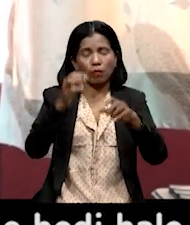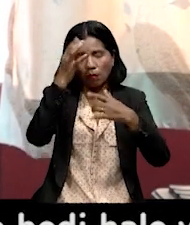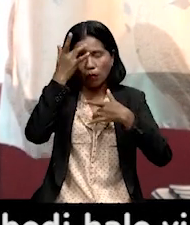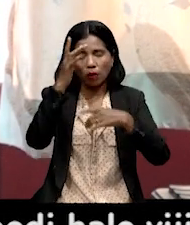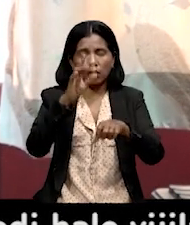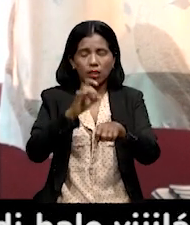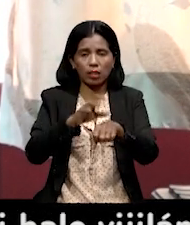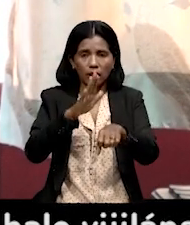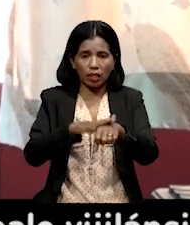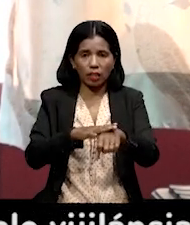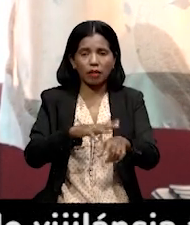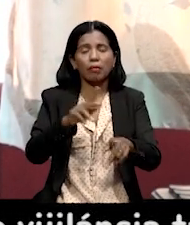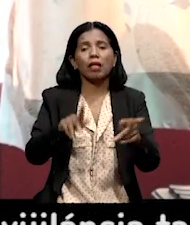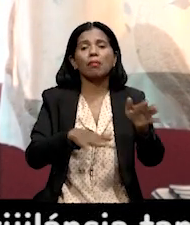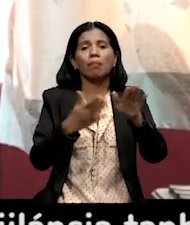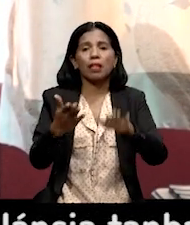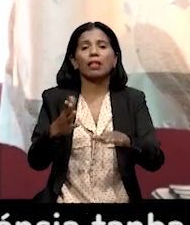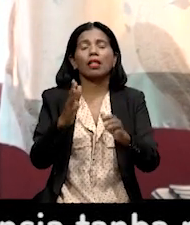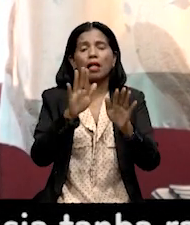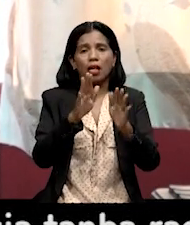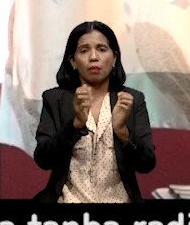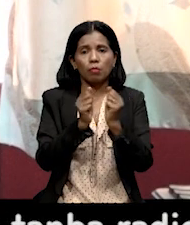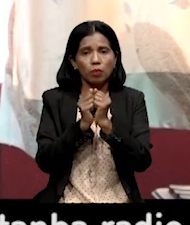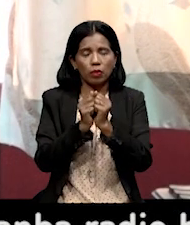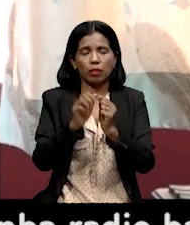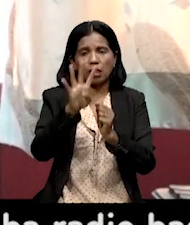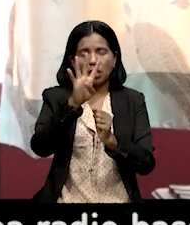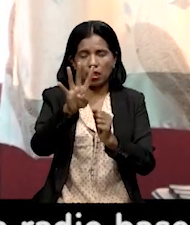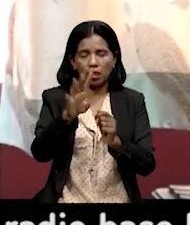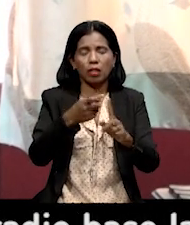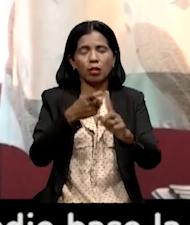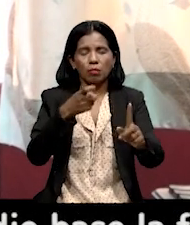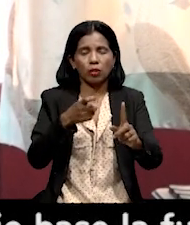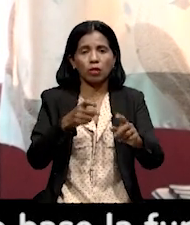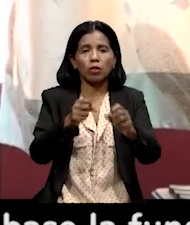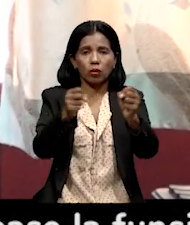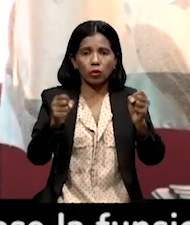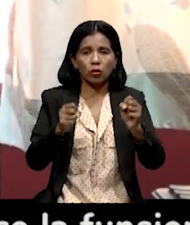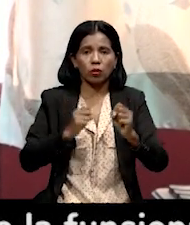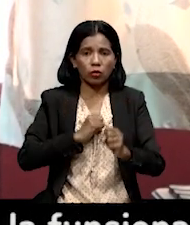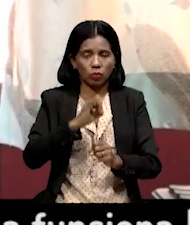hat e Tuir fale Kovalima é caso Hitu. Nomos